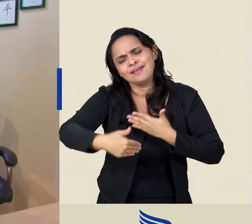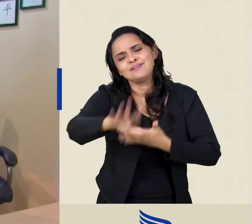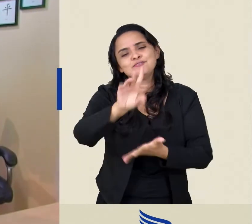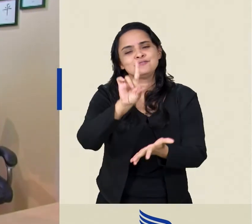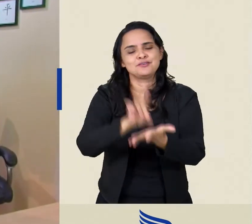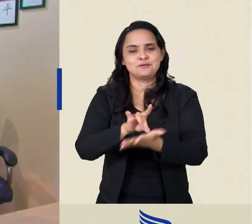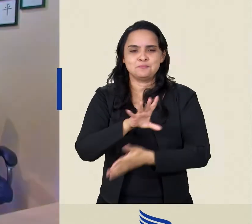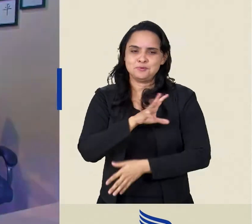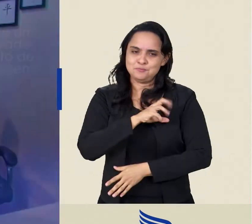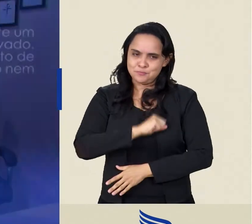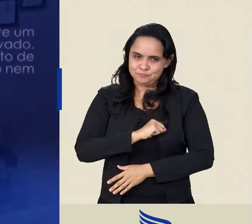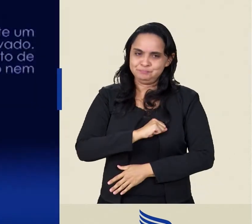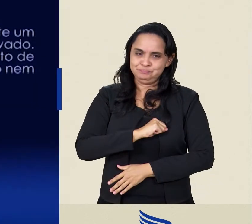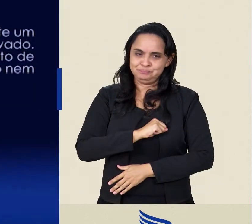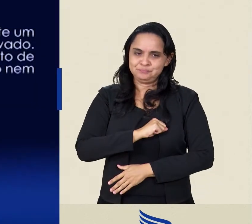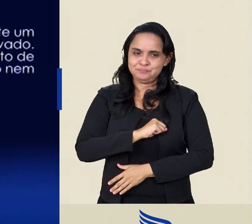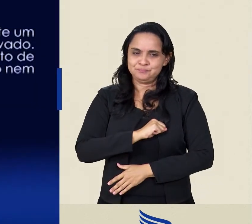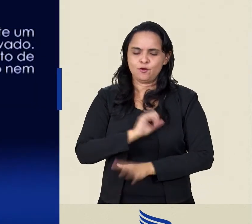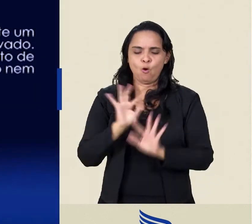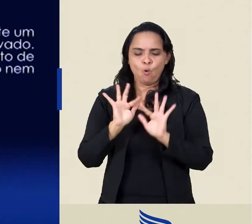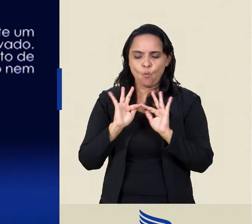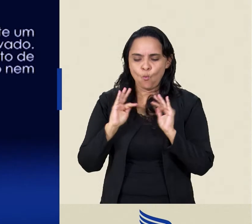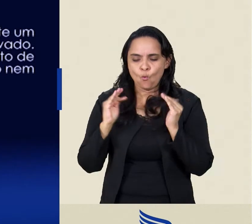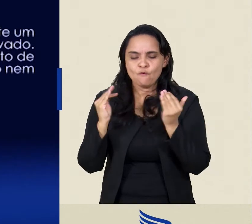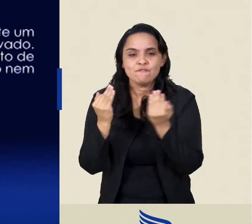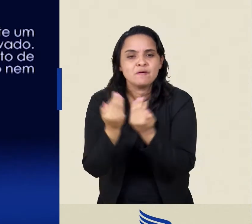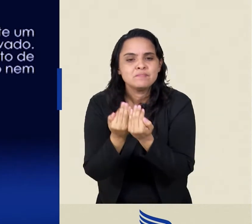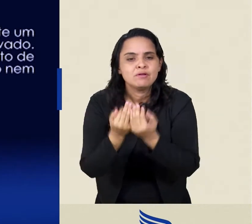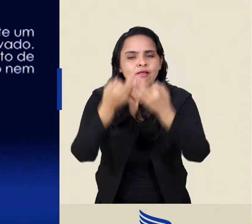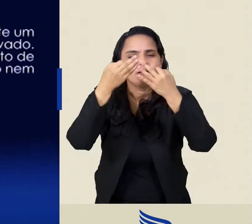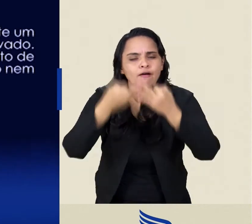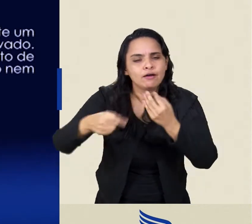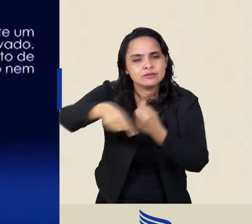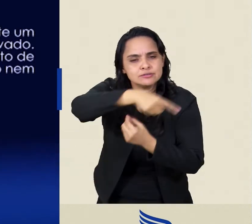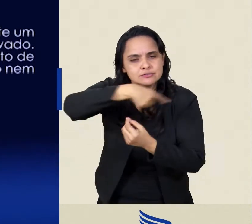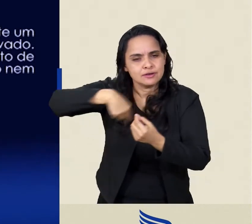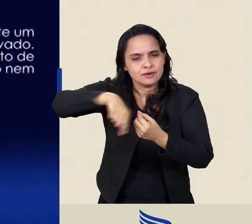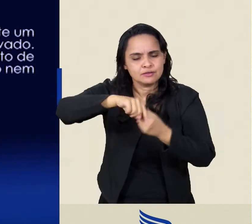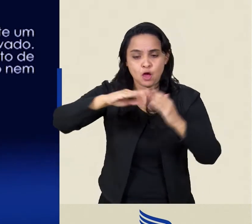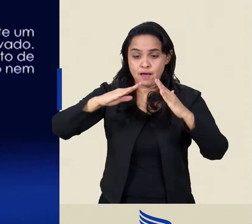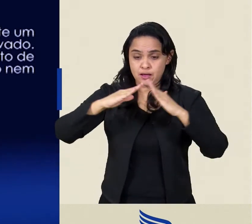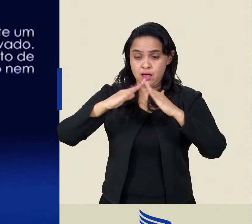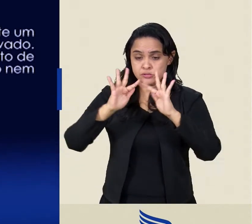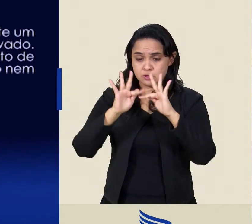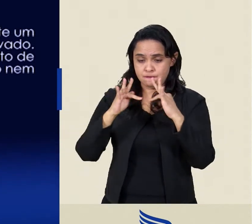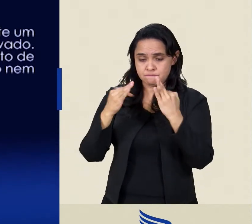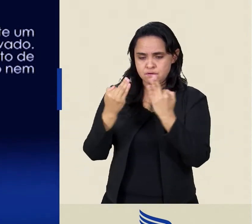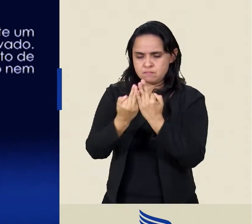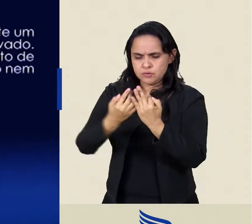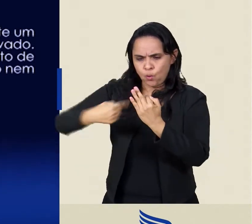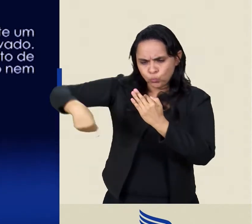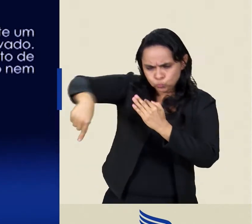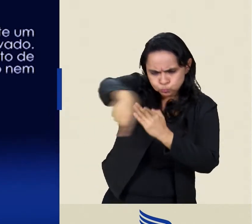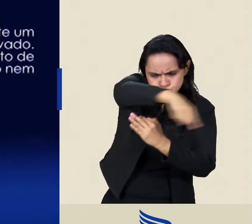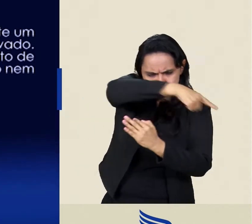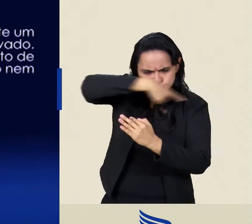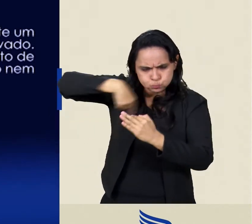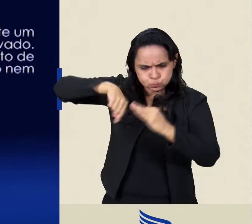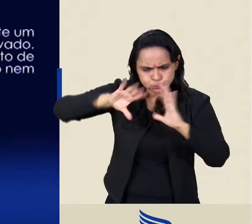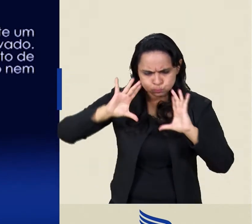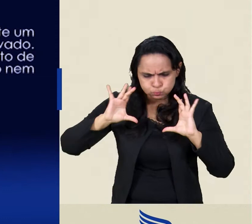círculo sagrado. Em torno de cada família existe um círculo sagrado que deve ser